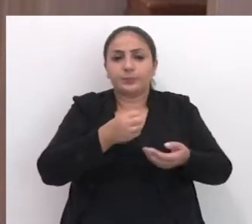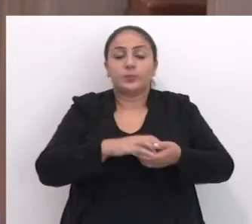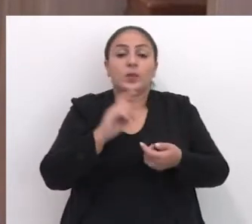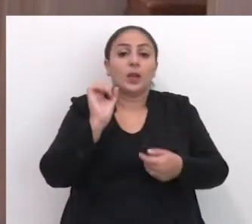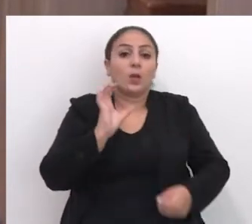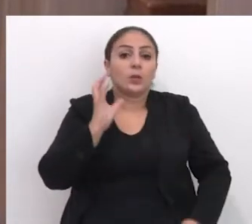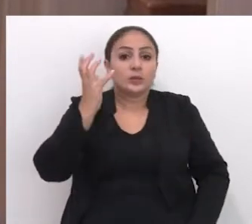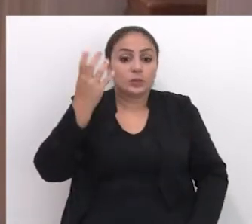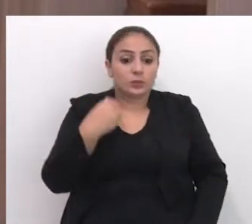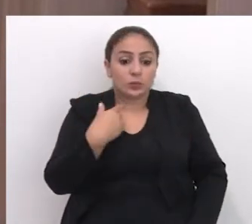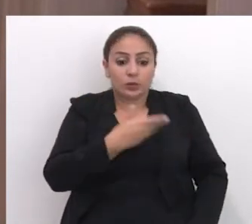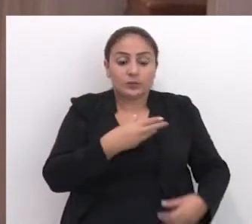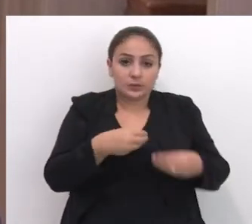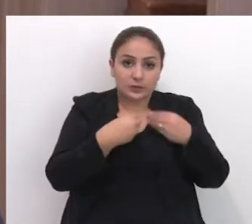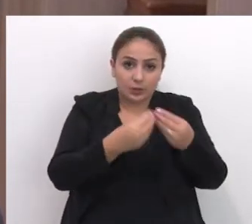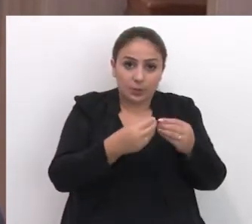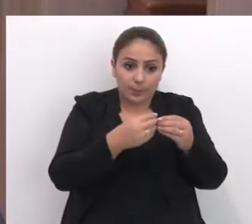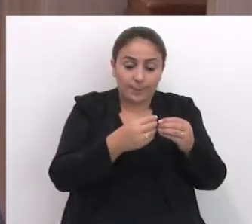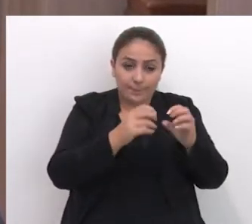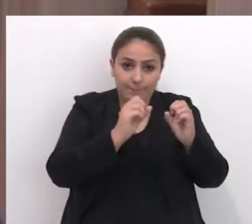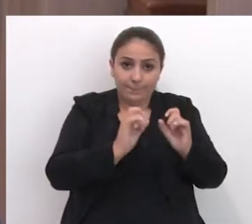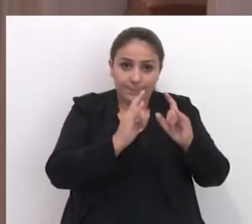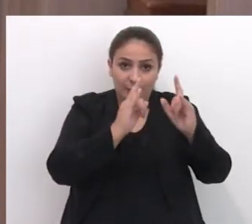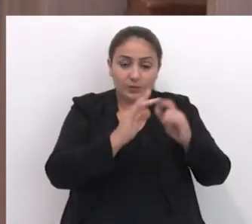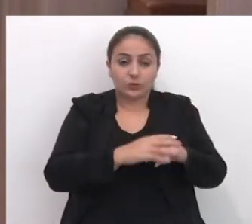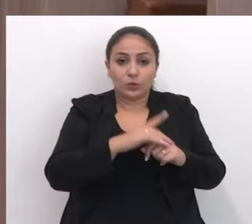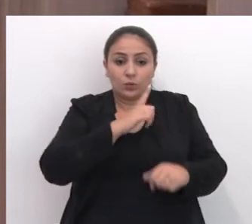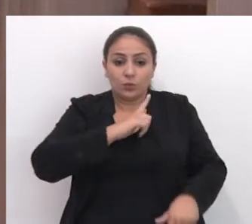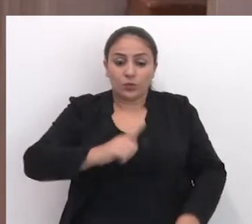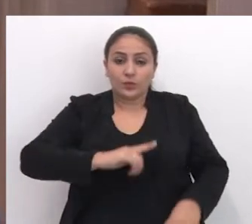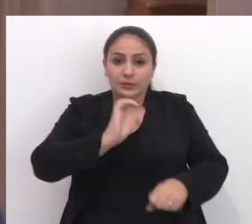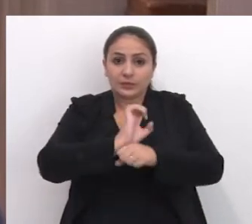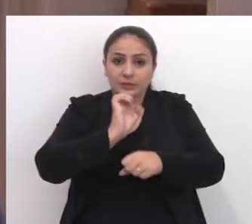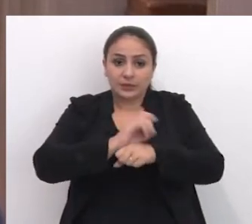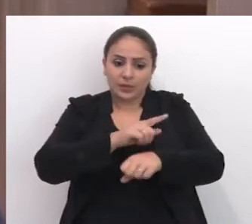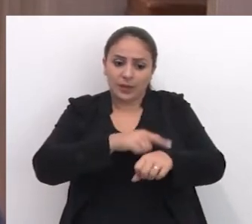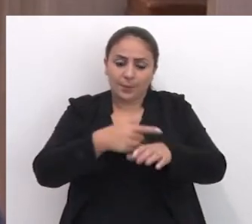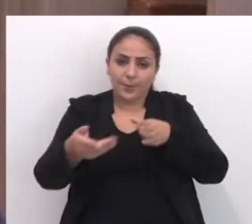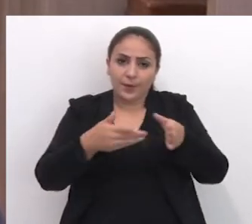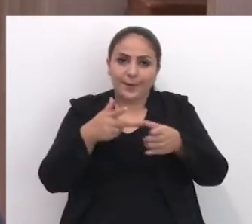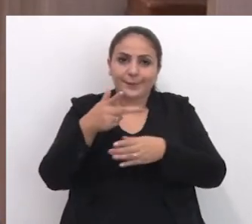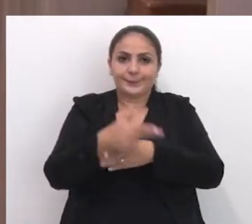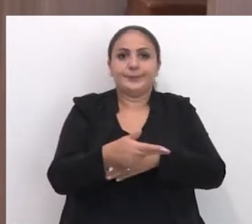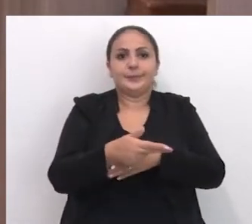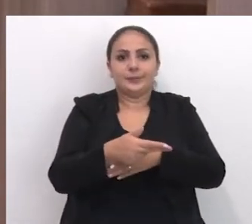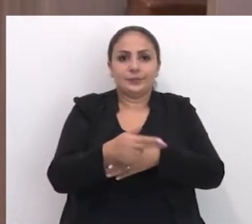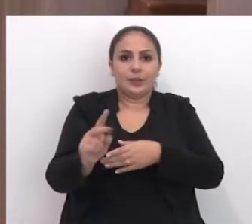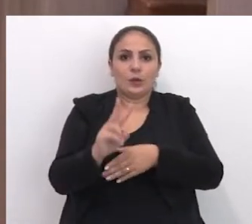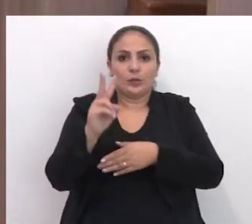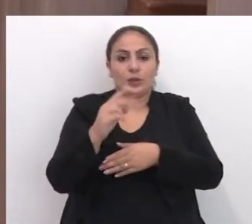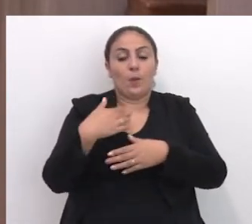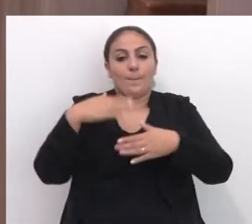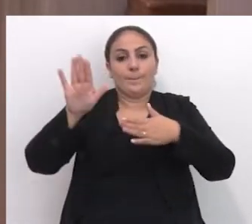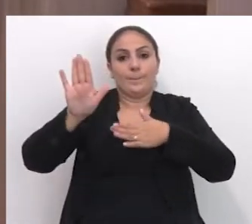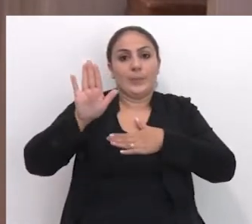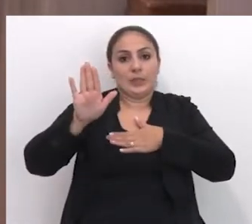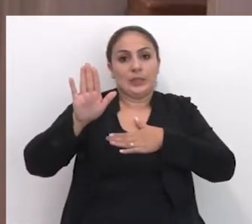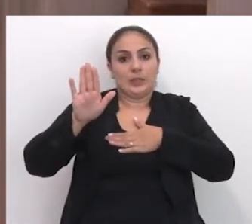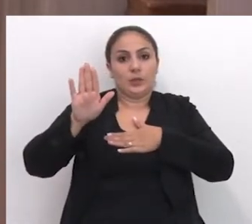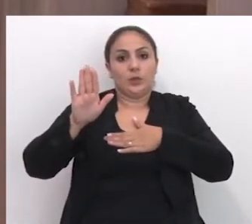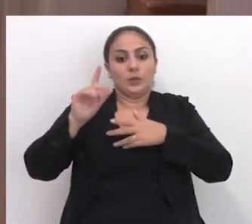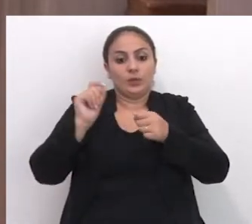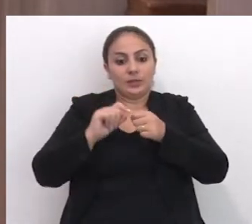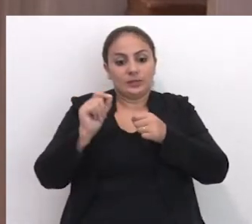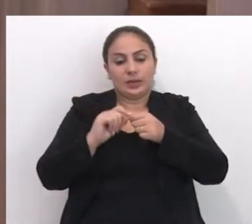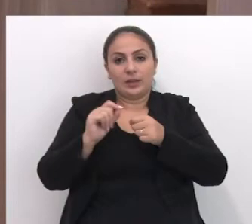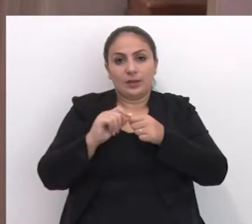aconteceu? Entregamos o prédio e o governo do estado da época nos cortou esses valores, né, com a promessa de terminar o prédio.